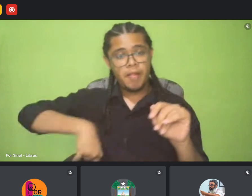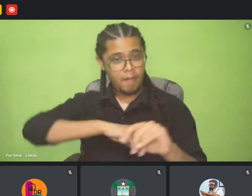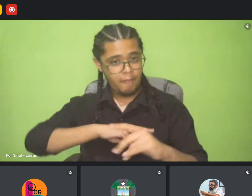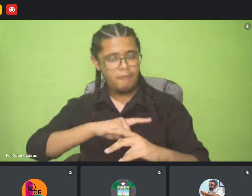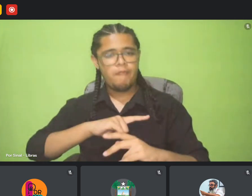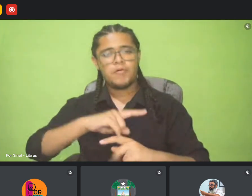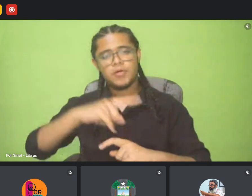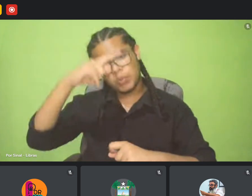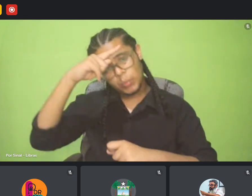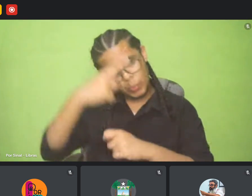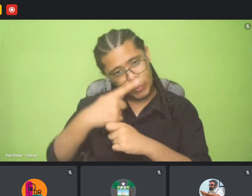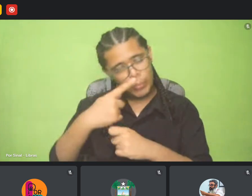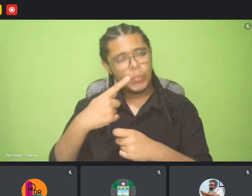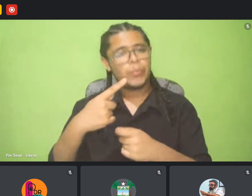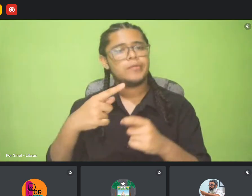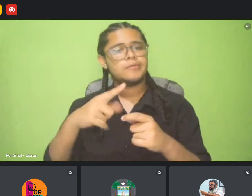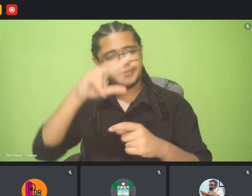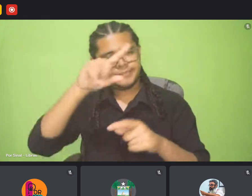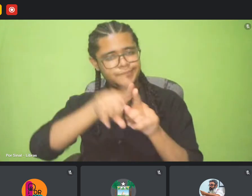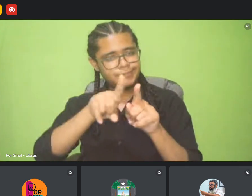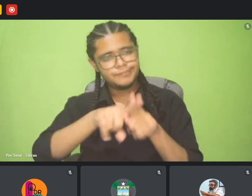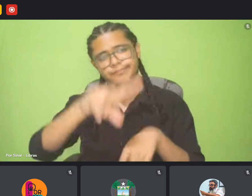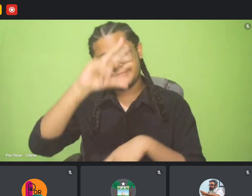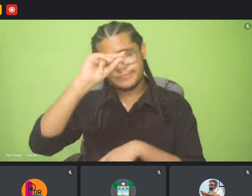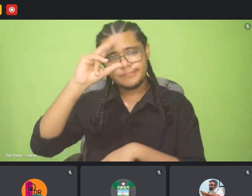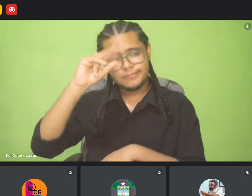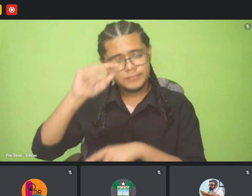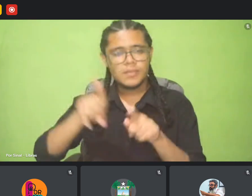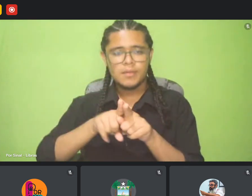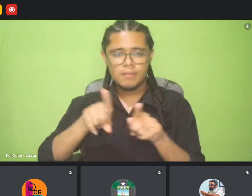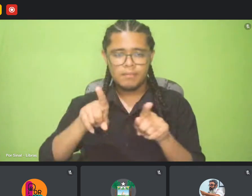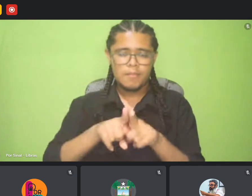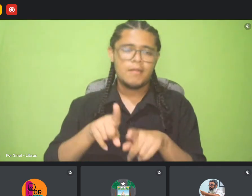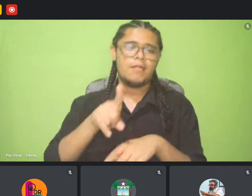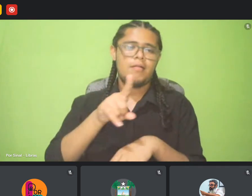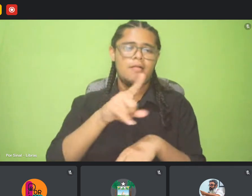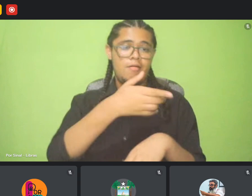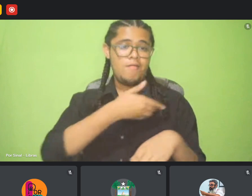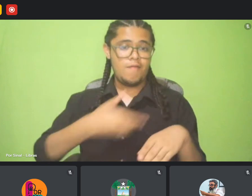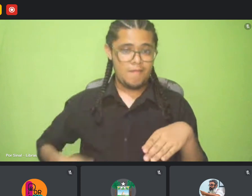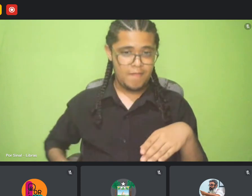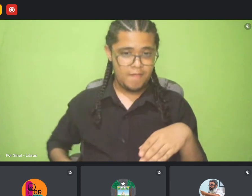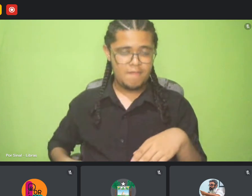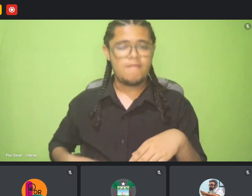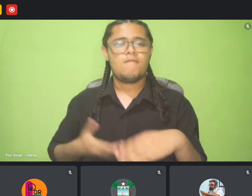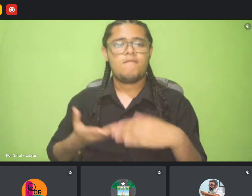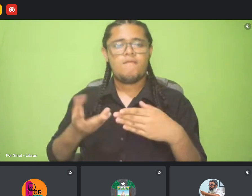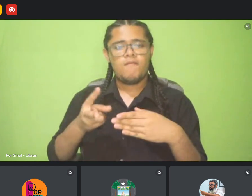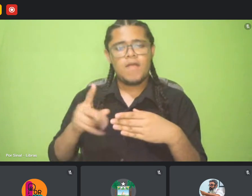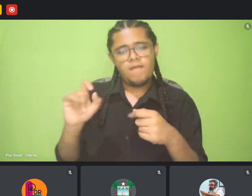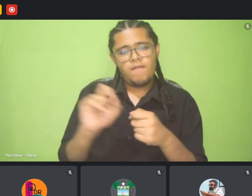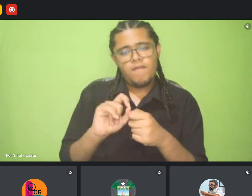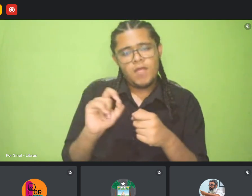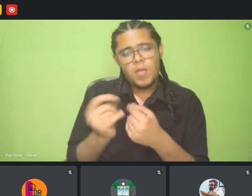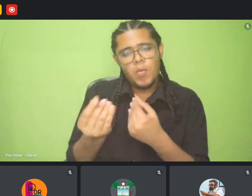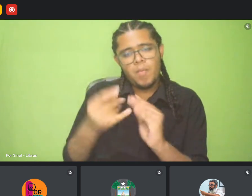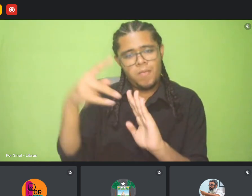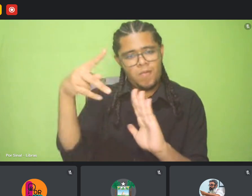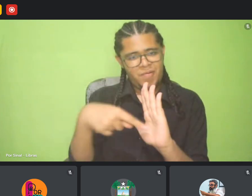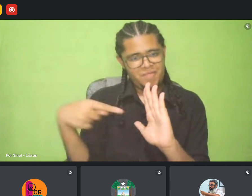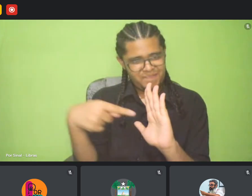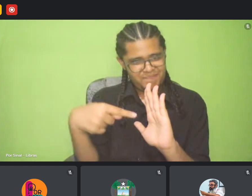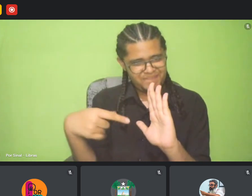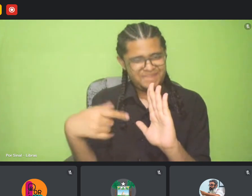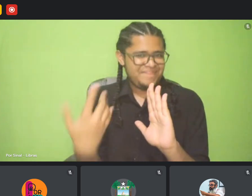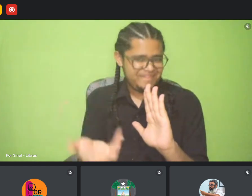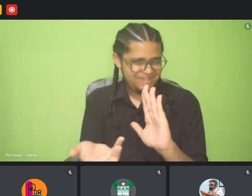como classe artística, devem fazer, devem apresentar em seus projetos. A Lei Paulo Gustavo é um empreendimento incrível e